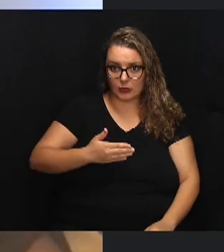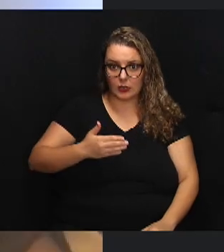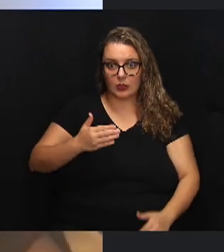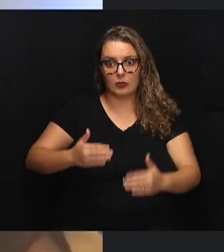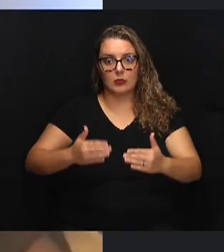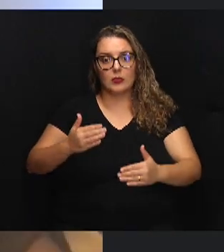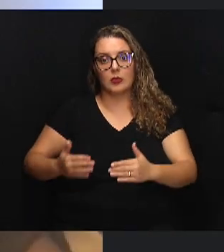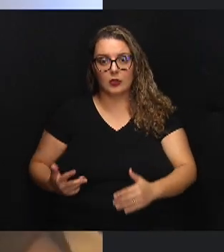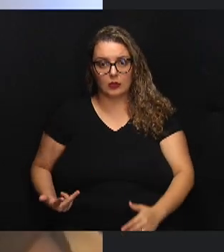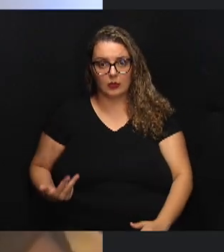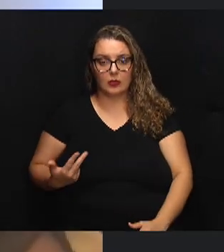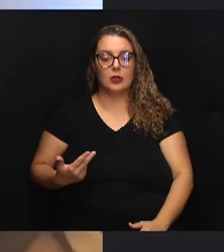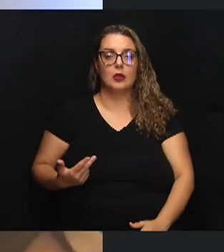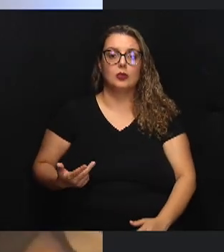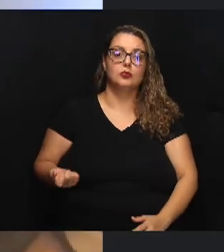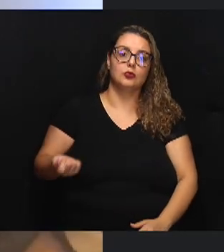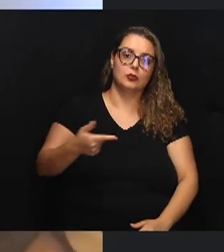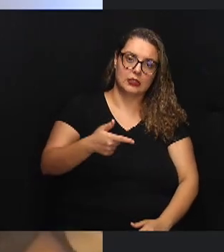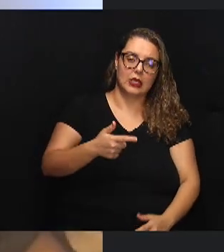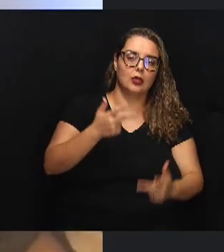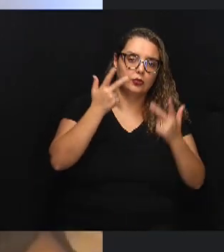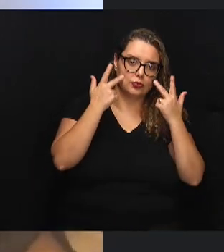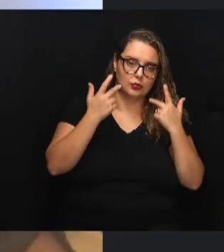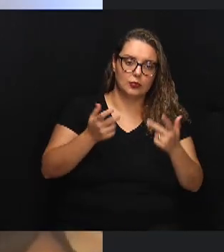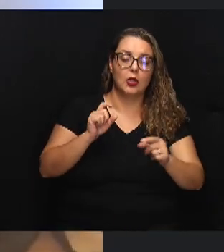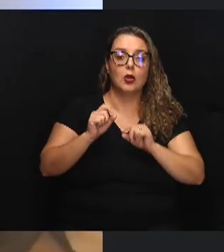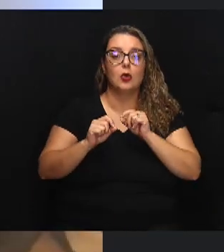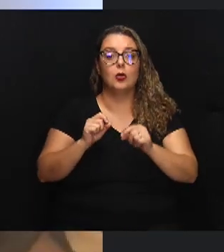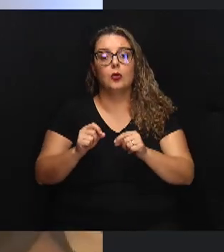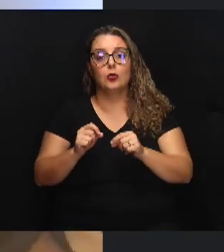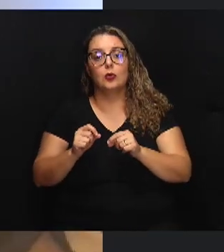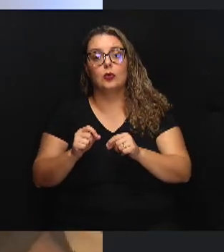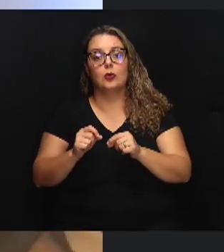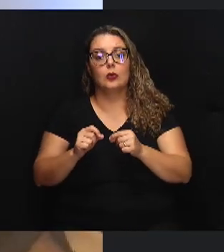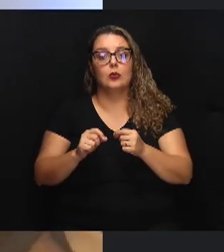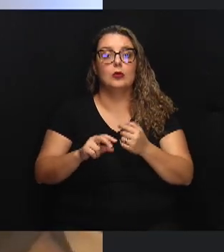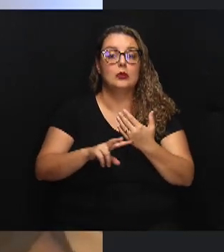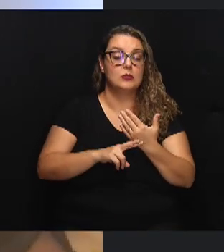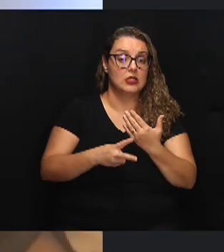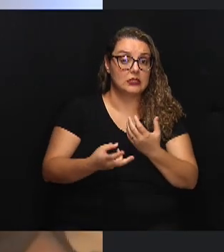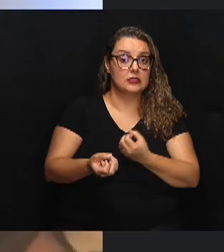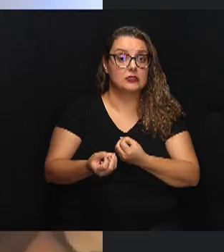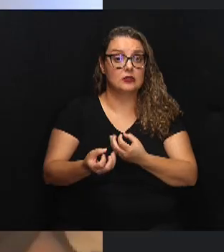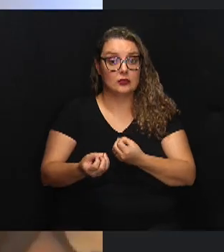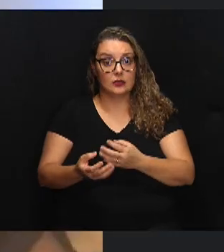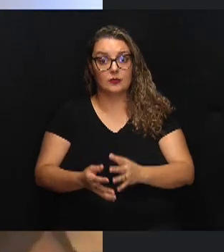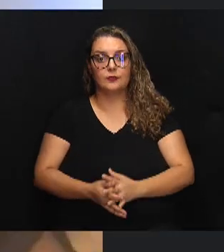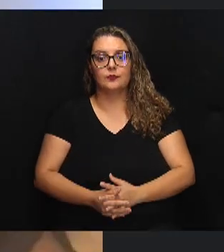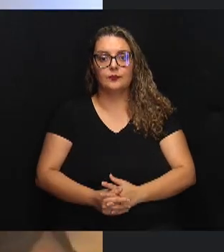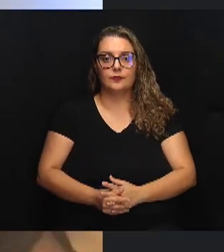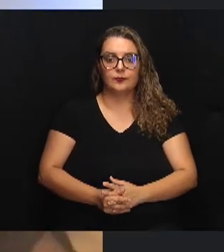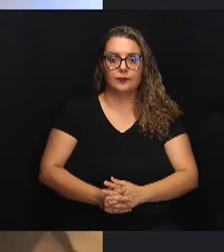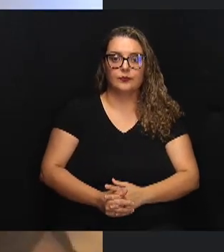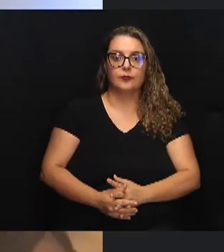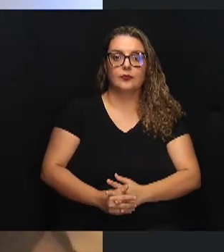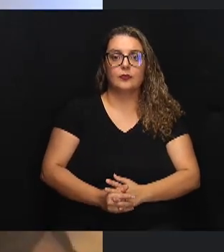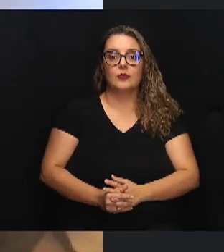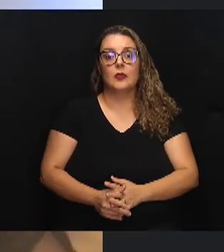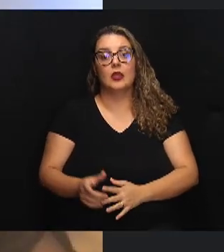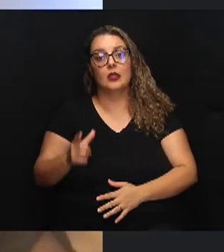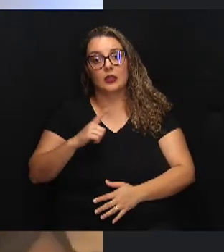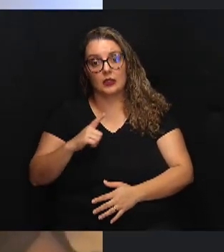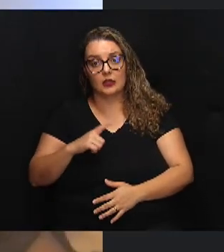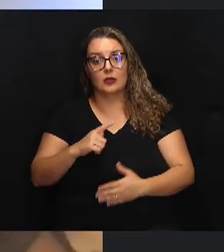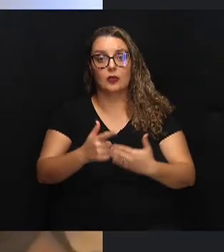cirurgia convencional. Então, o que a gente pode extrair dessa informação? Existe papel para cirurgia